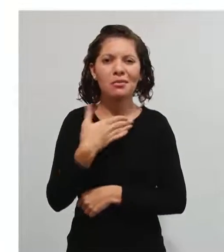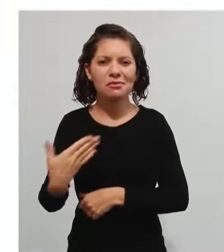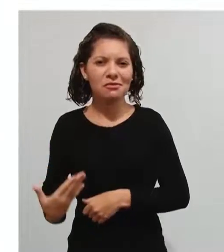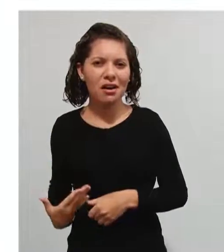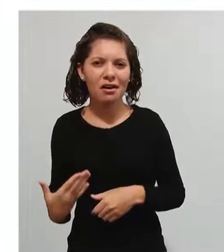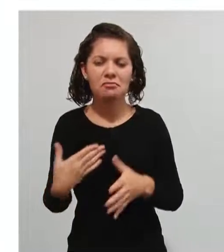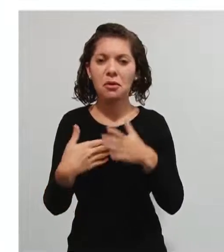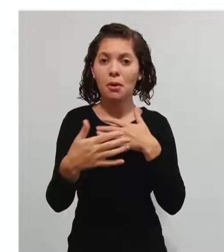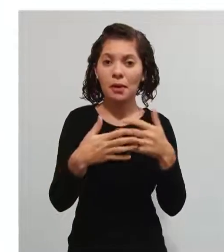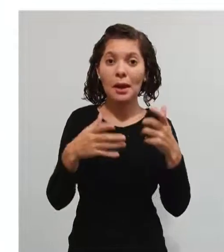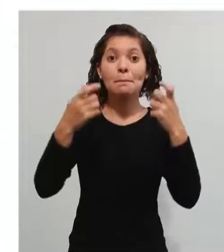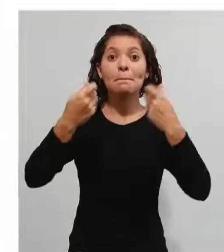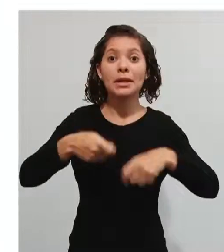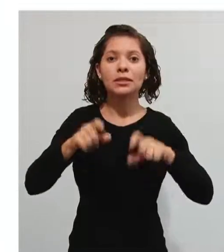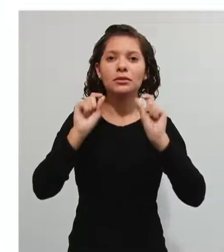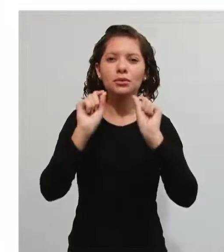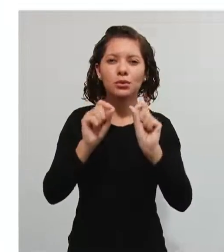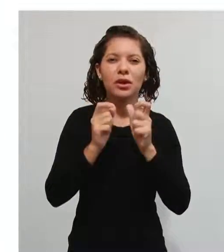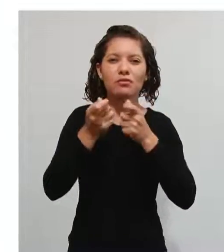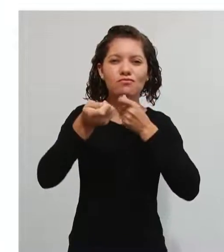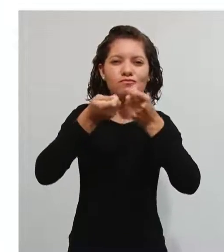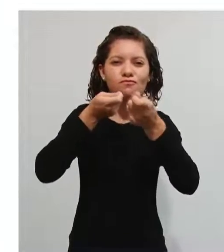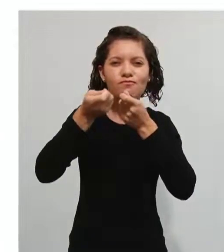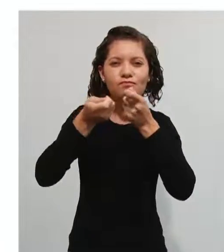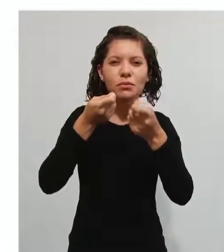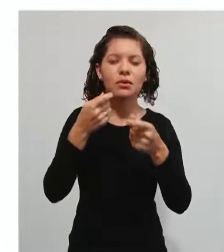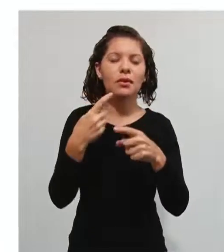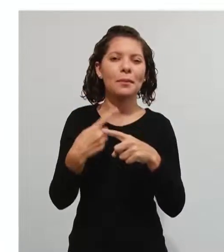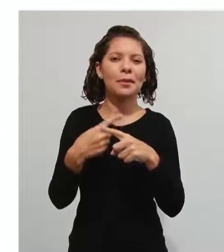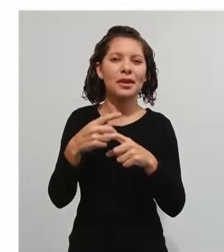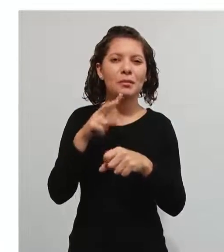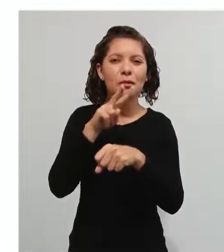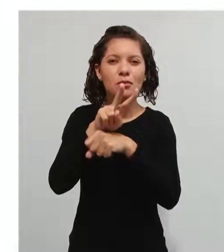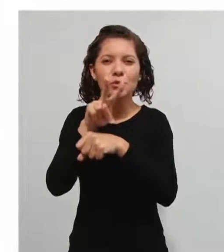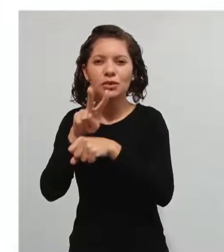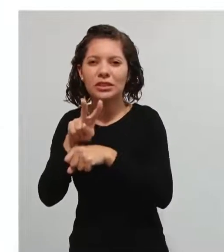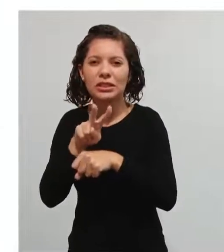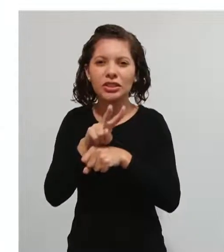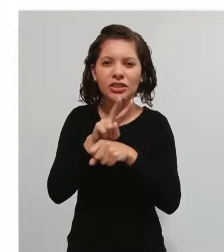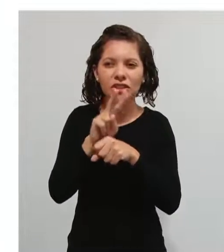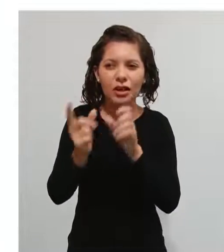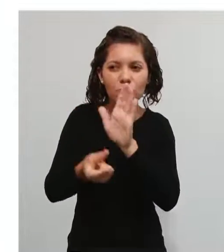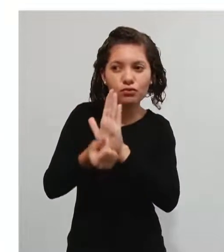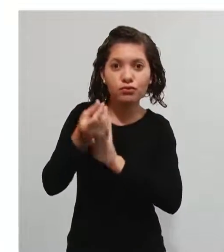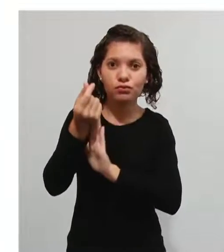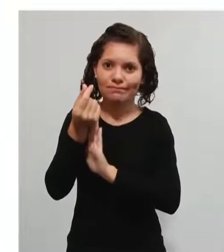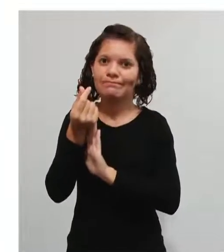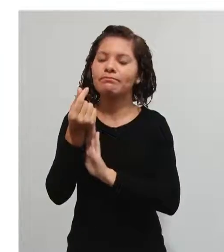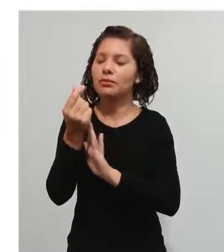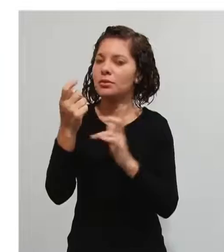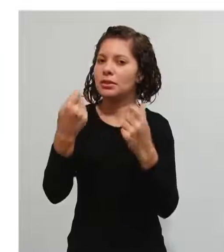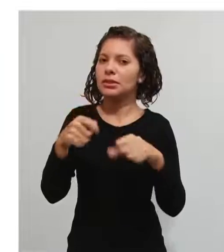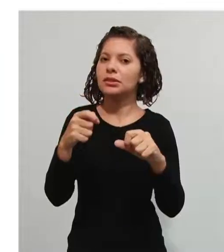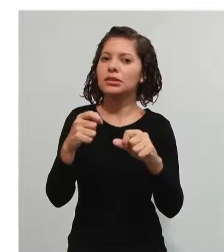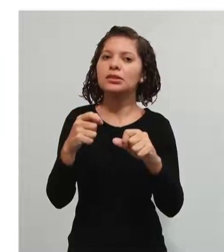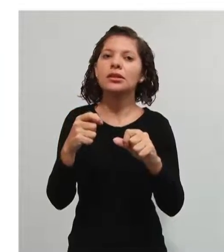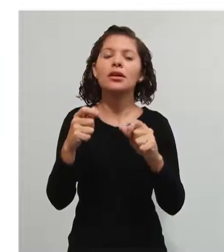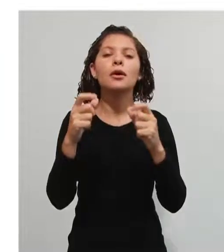necessita de controle para proteger seus ativos físicos e financeiros, a fim de